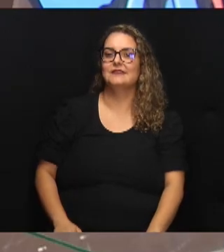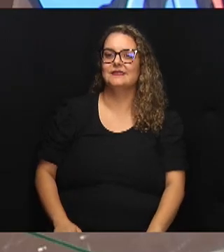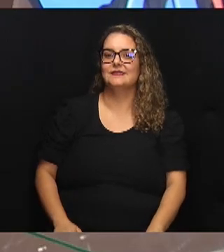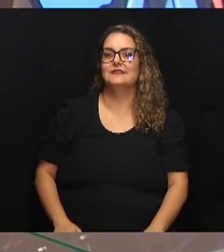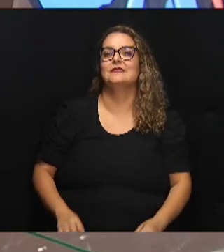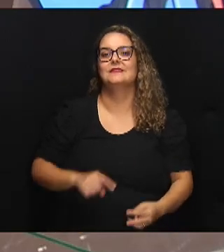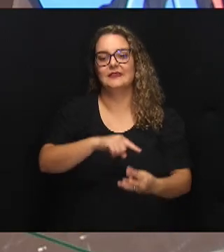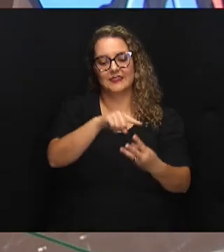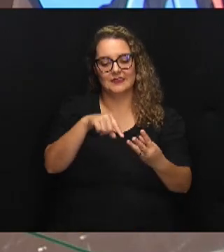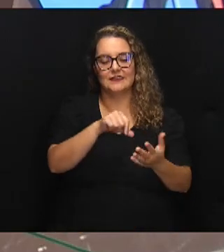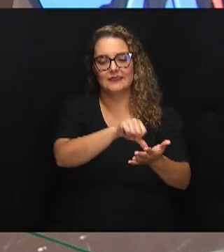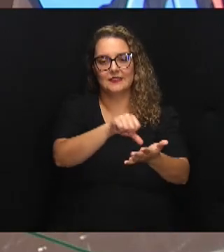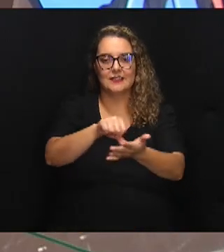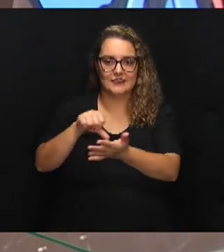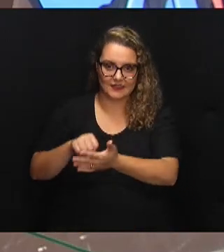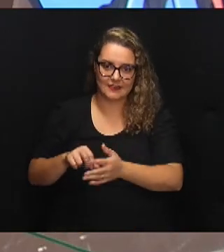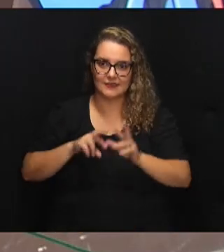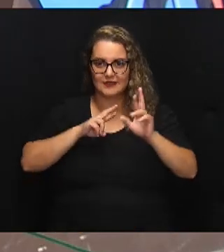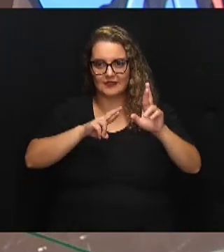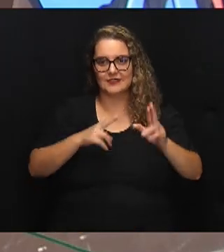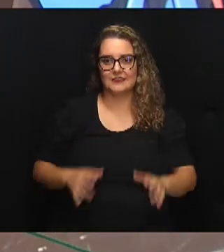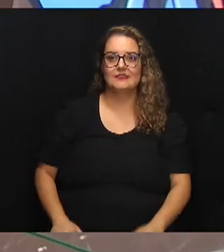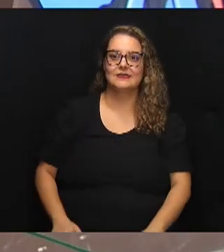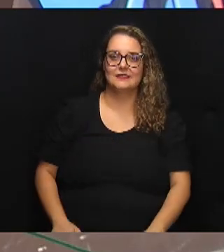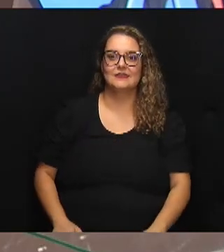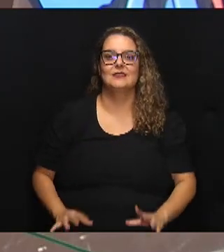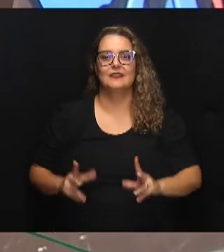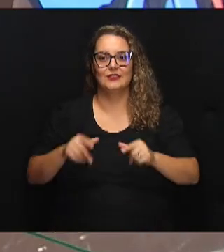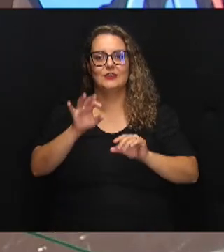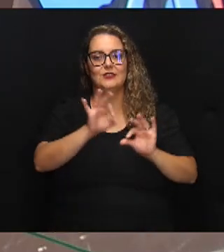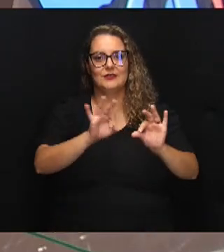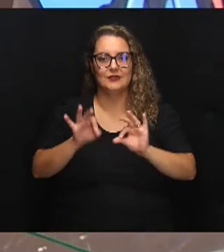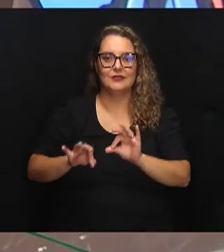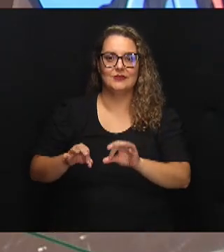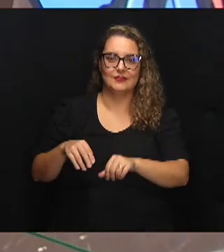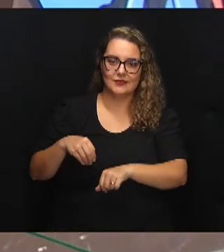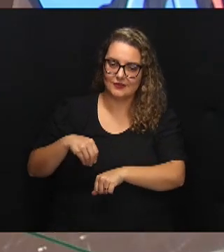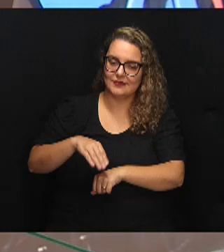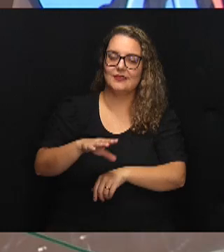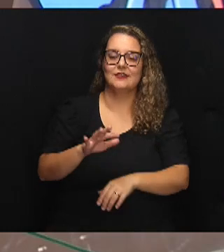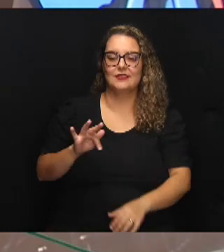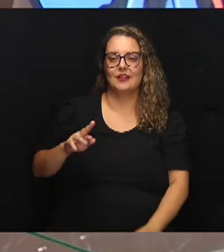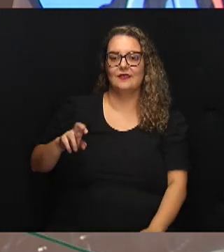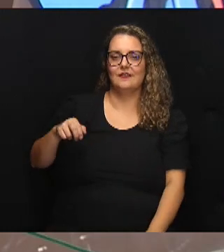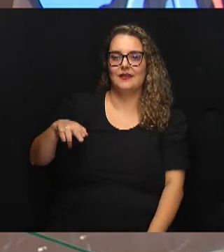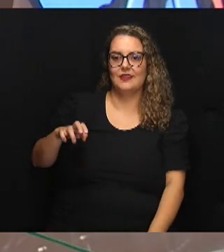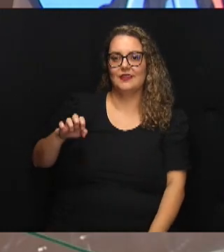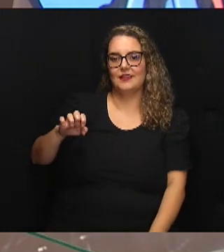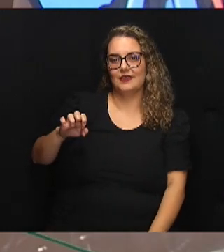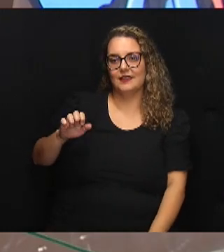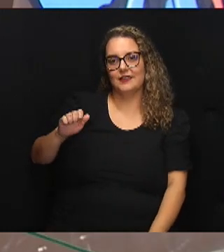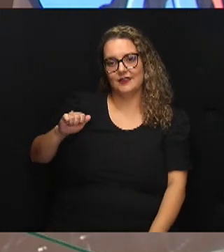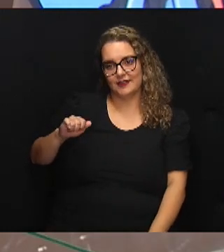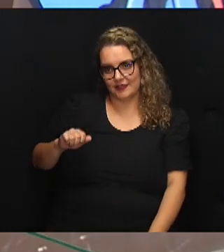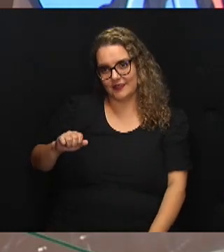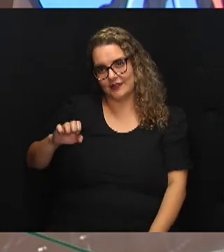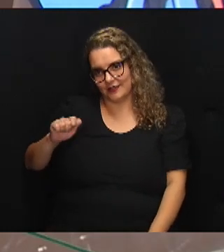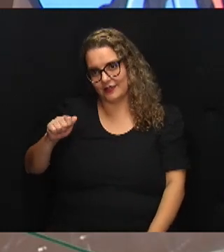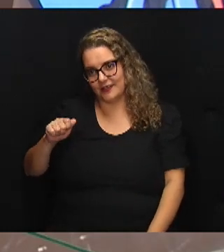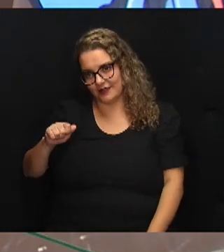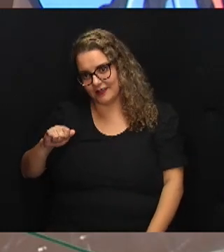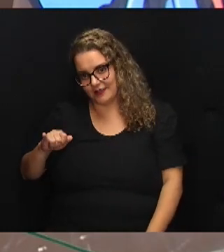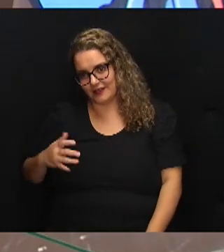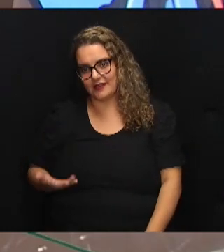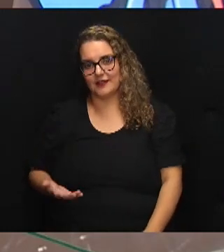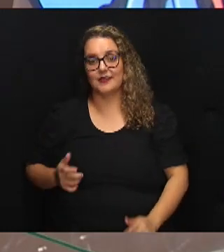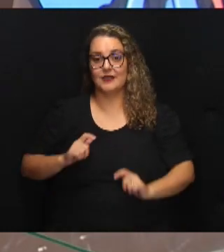3 unidades, já tudo encaminhando da franquia, e espero que cresça